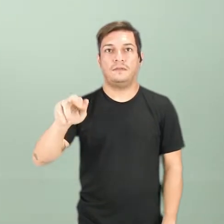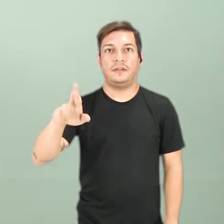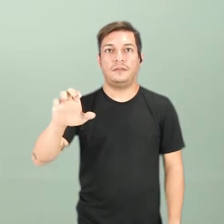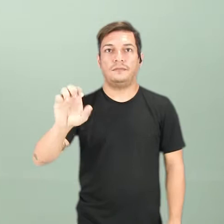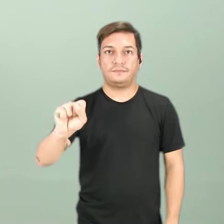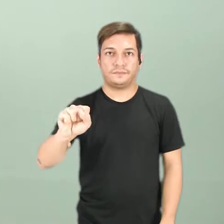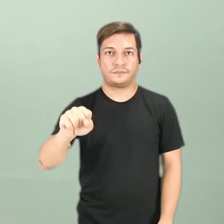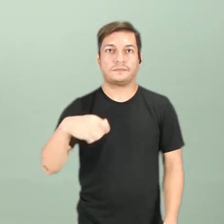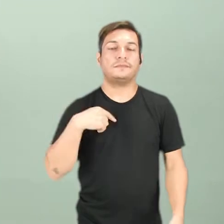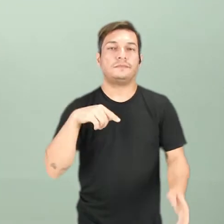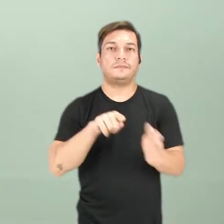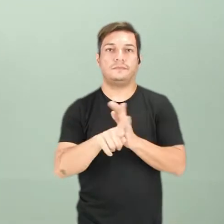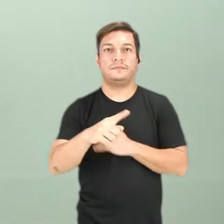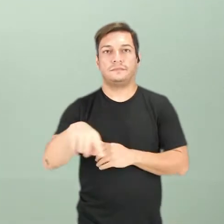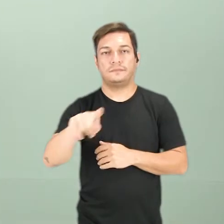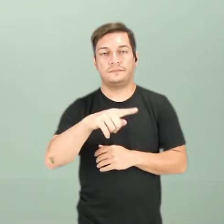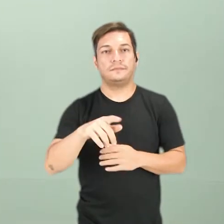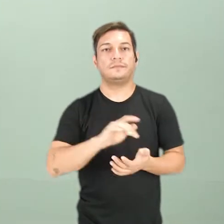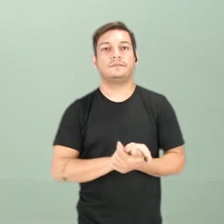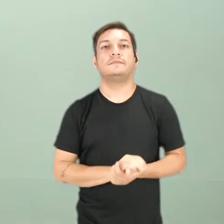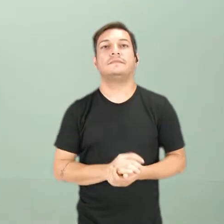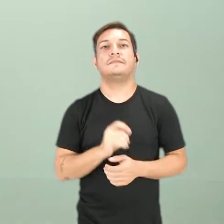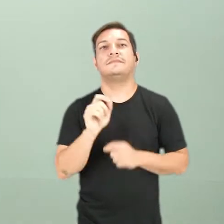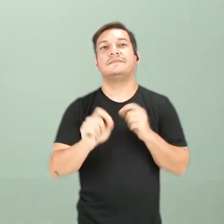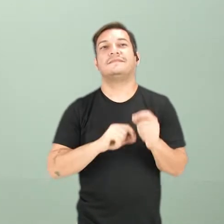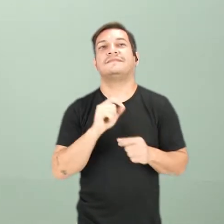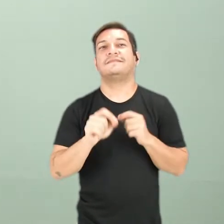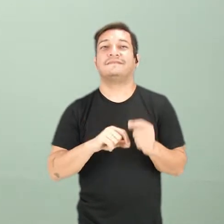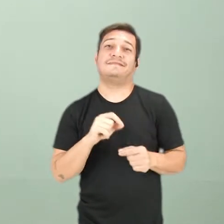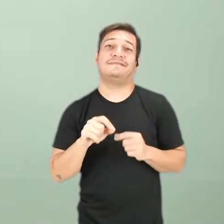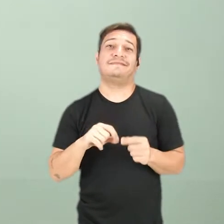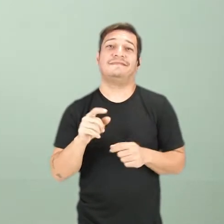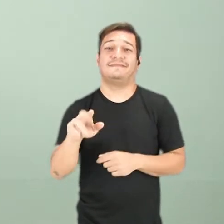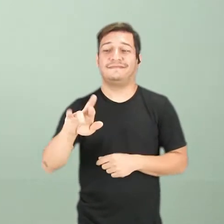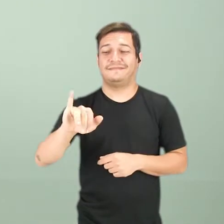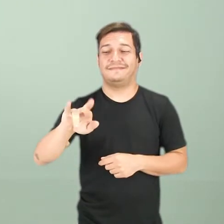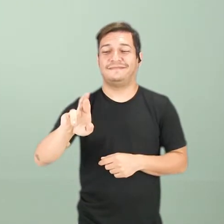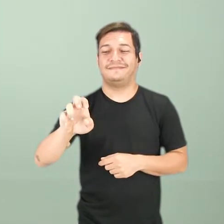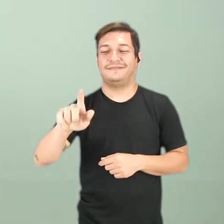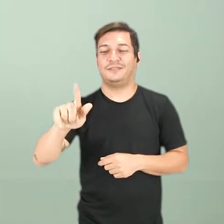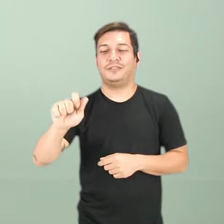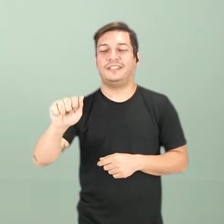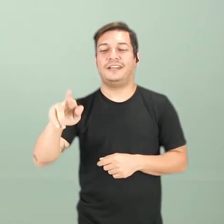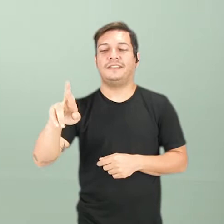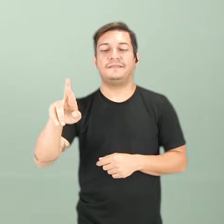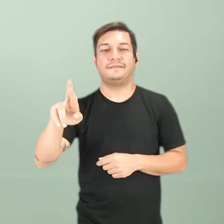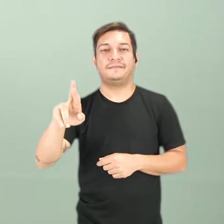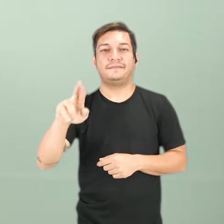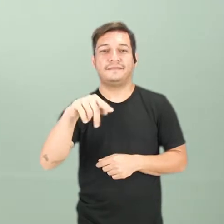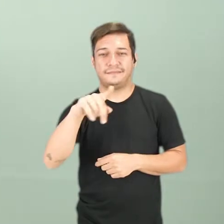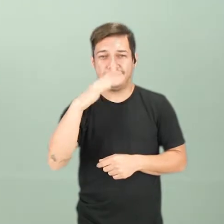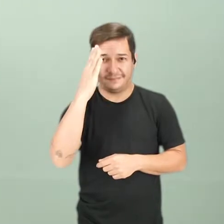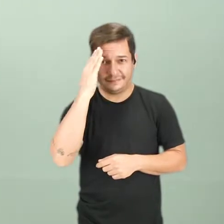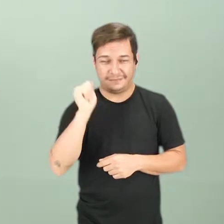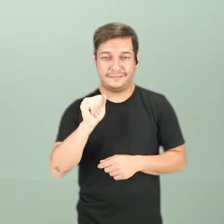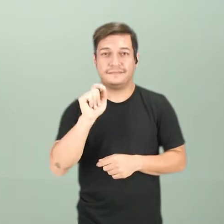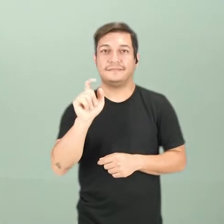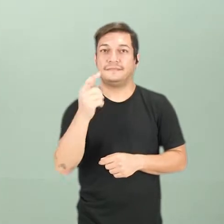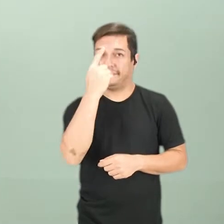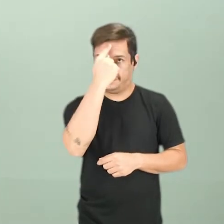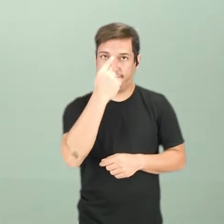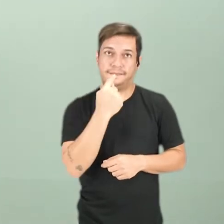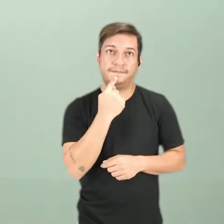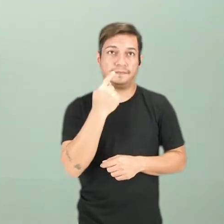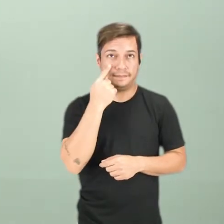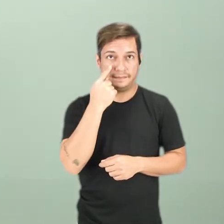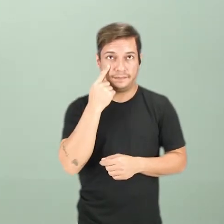irregulares. E eu pergunto para você, o que é uma coisa irregular? Você sabe? Dá uma olhadinha nessas imagens